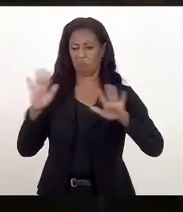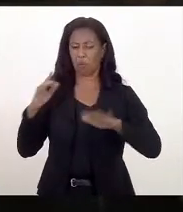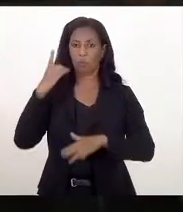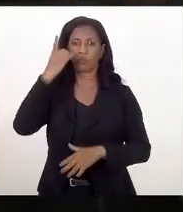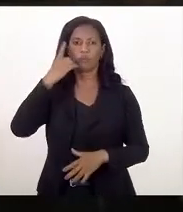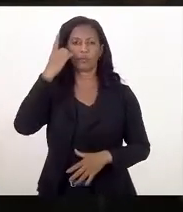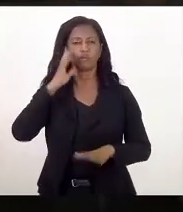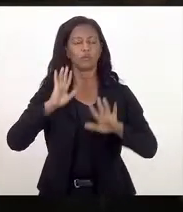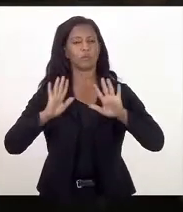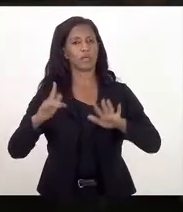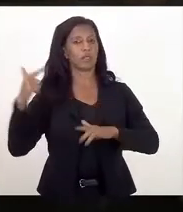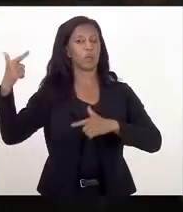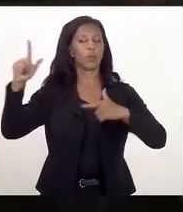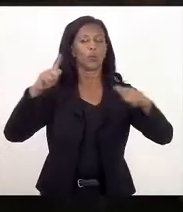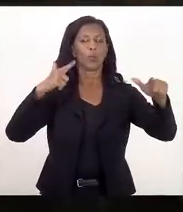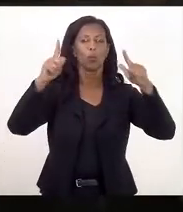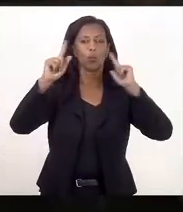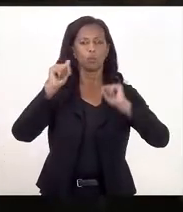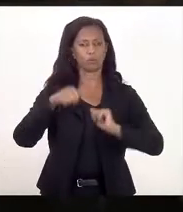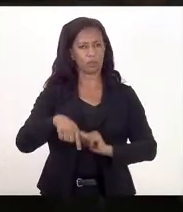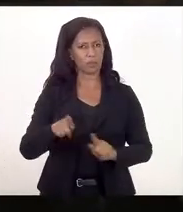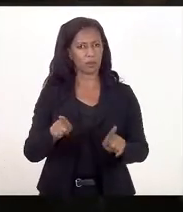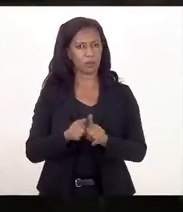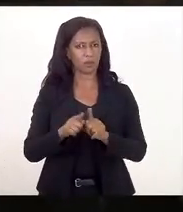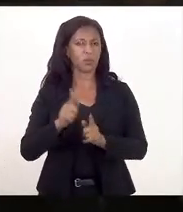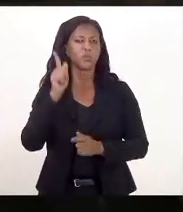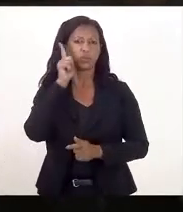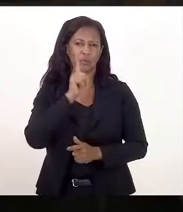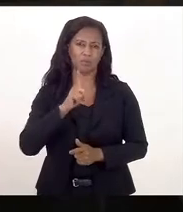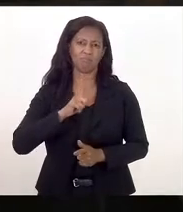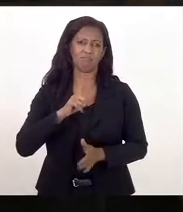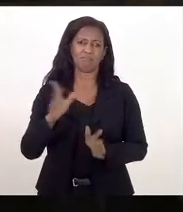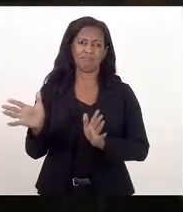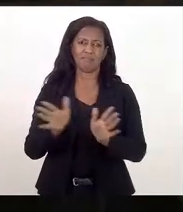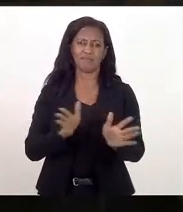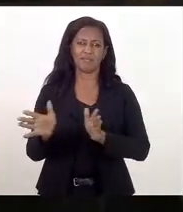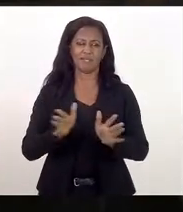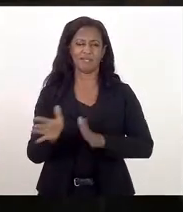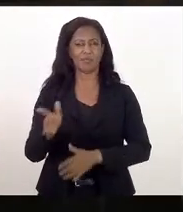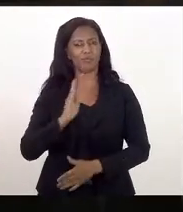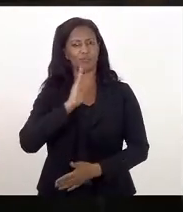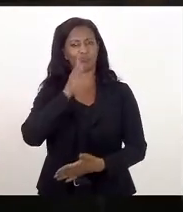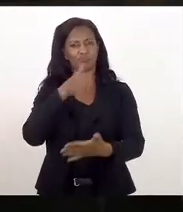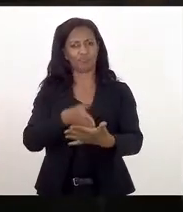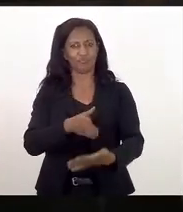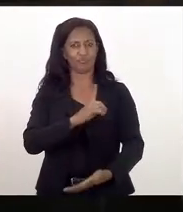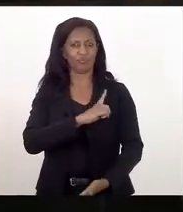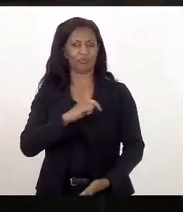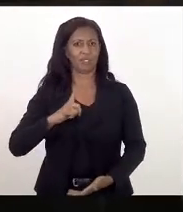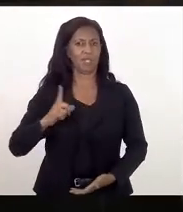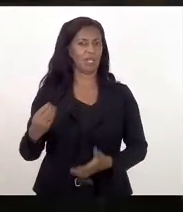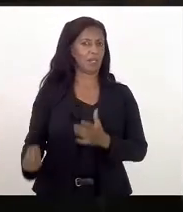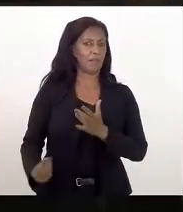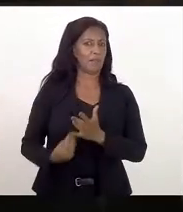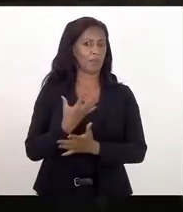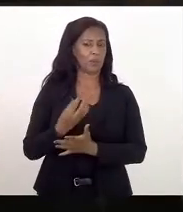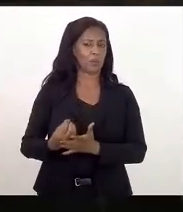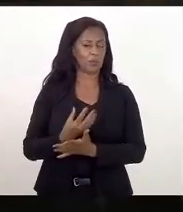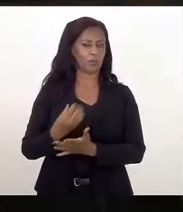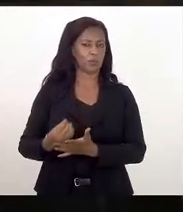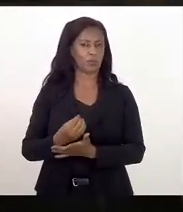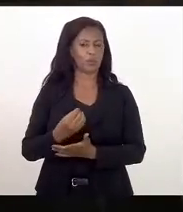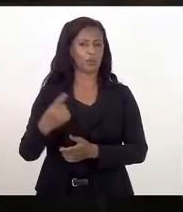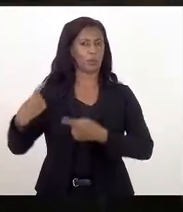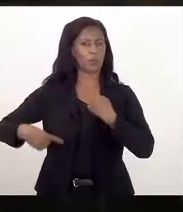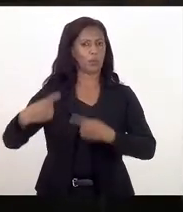mas sei que outros aqui o declararam, a gente consegue ter esse acesso direto à Defensoria e produzir política pública a partir disso. Eu queria